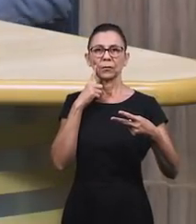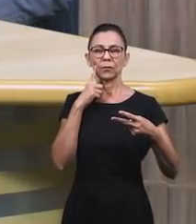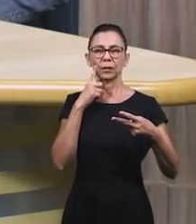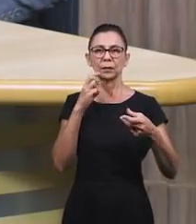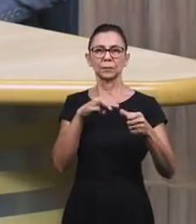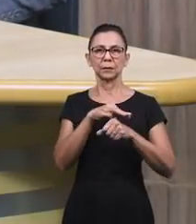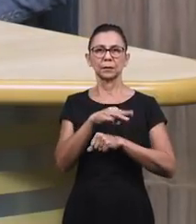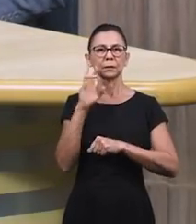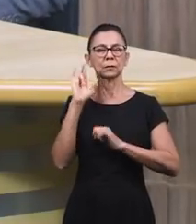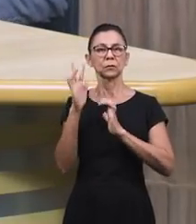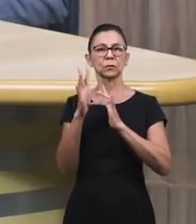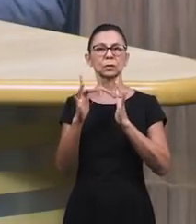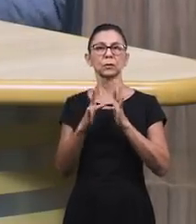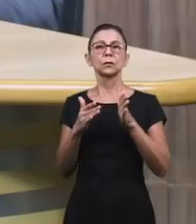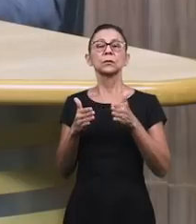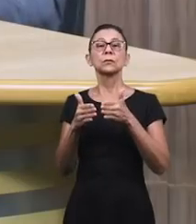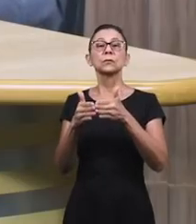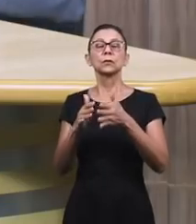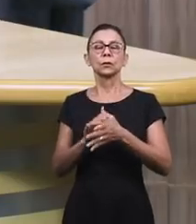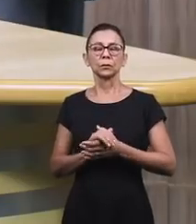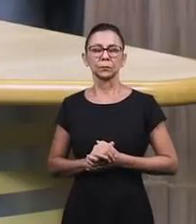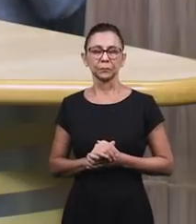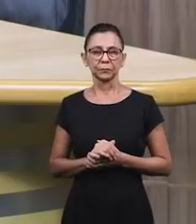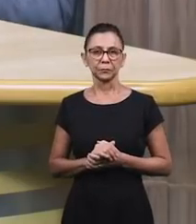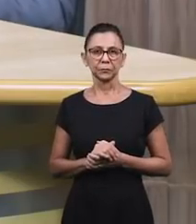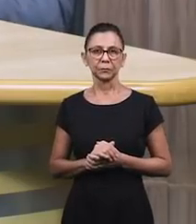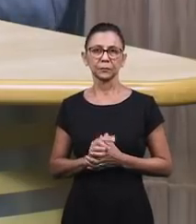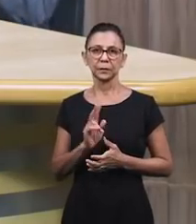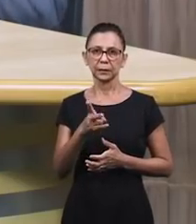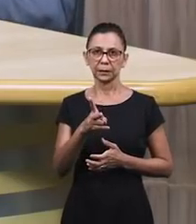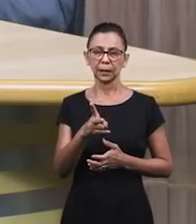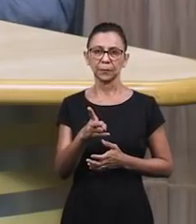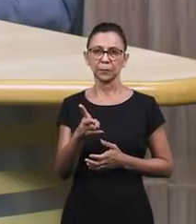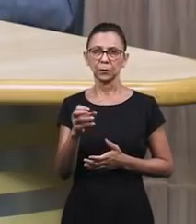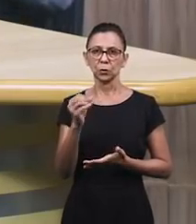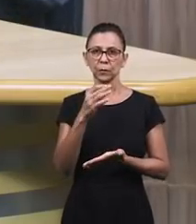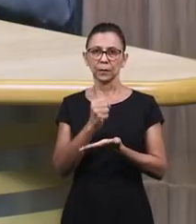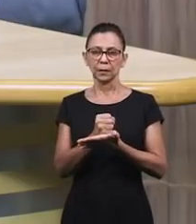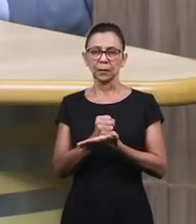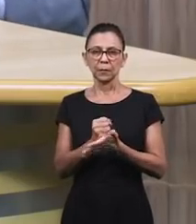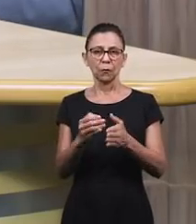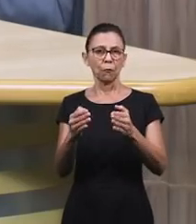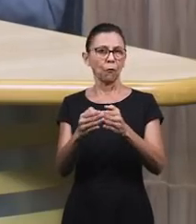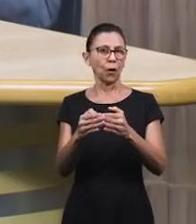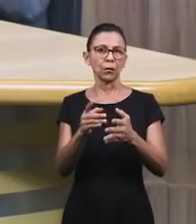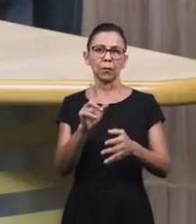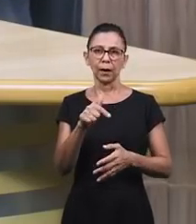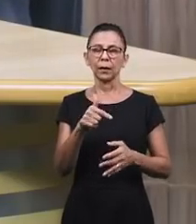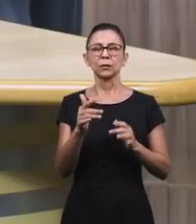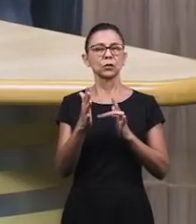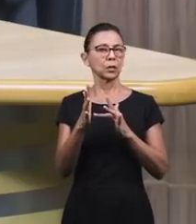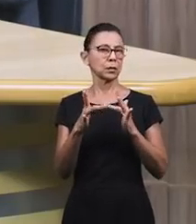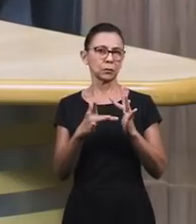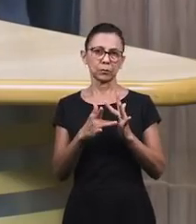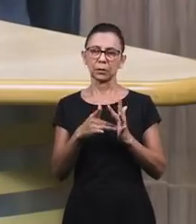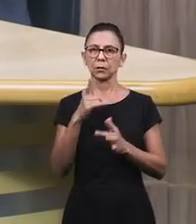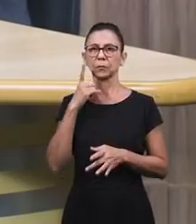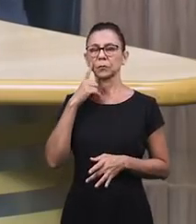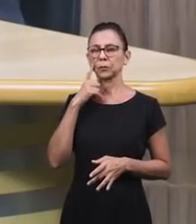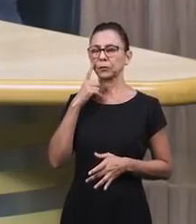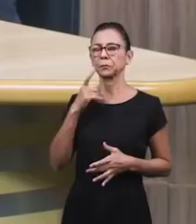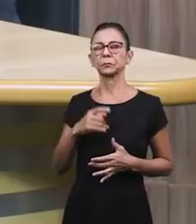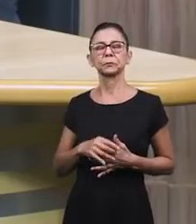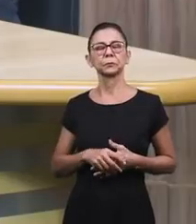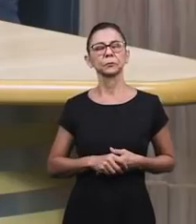Jesus, daquilo que está lá, da ênfase que foi dado no Evangelho. O Evangelho, sempre a ênfase é Jesus. O Evangelho todinho, a ênfase é Jesus. Então, nós vemos o